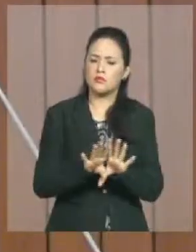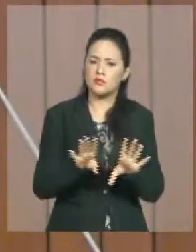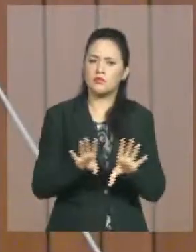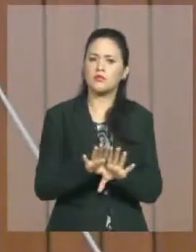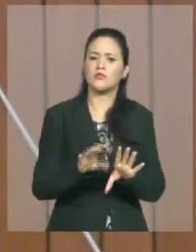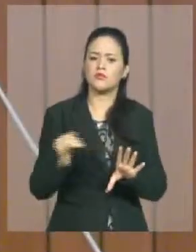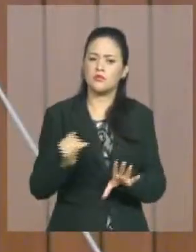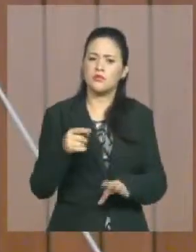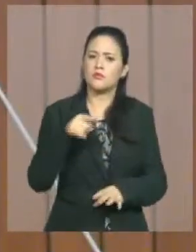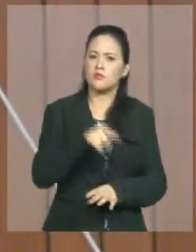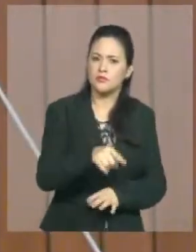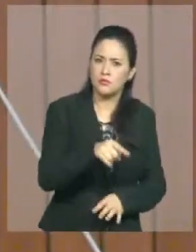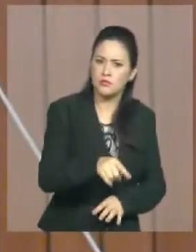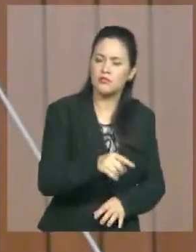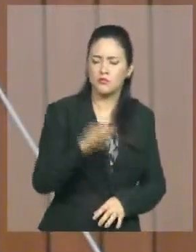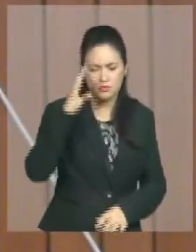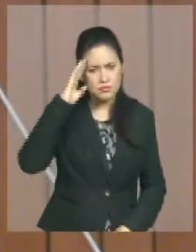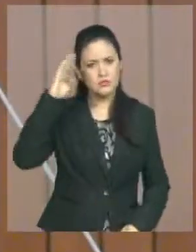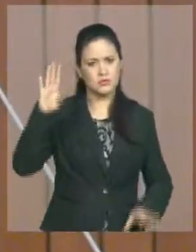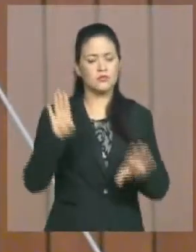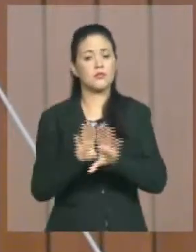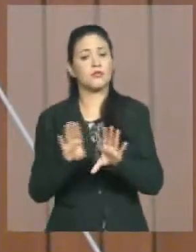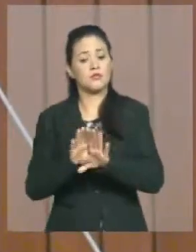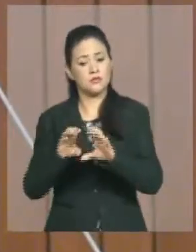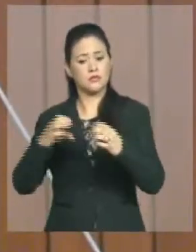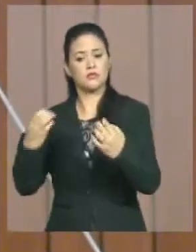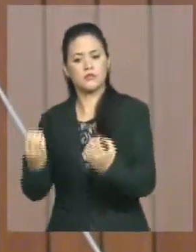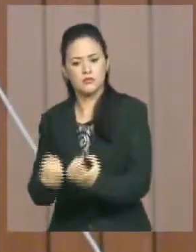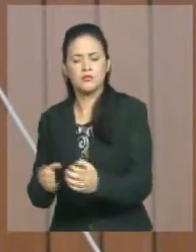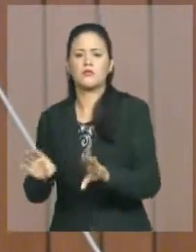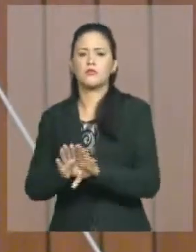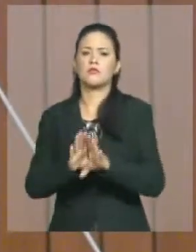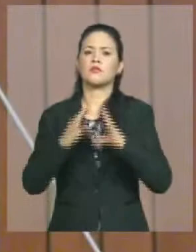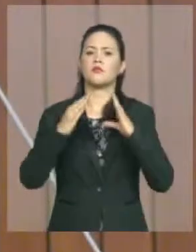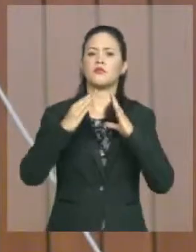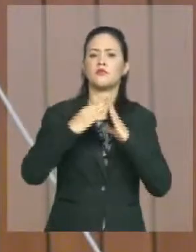E questionei: não, Campos, a tua liderança